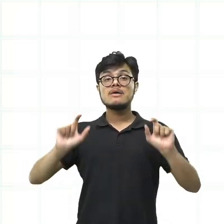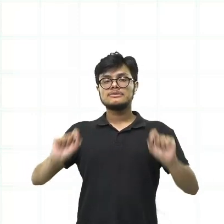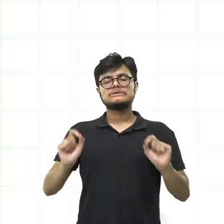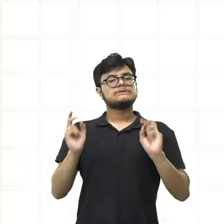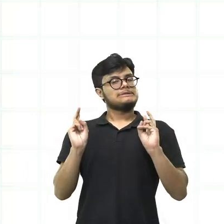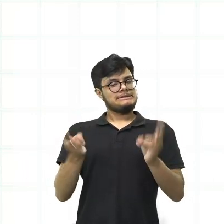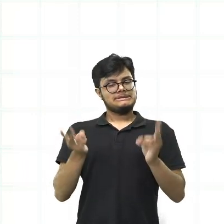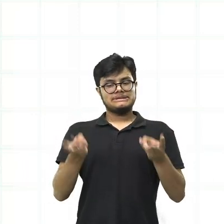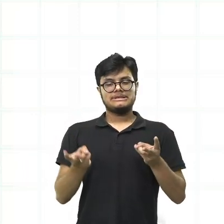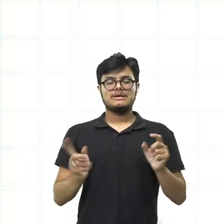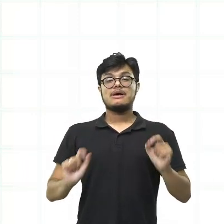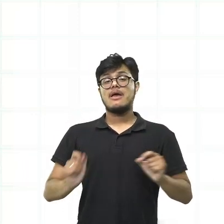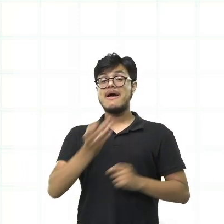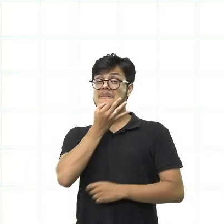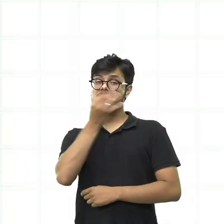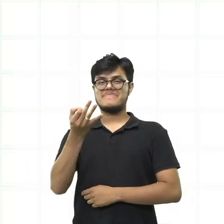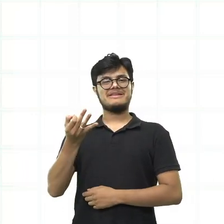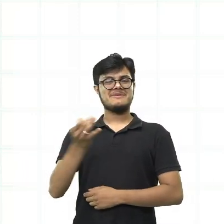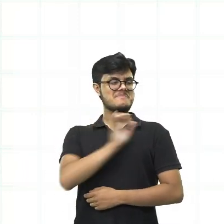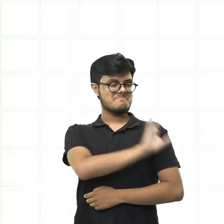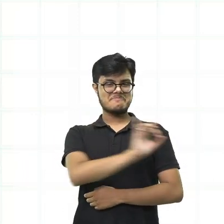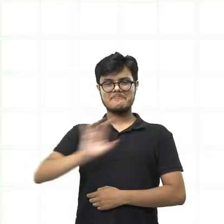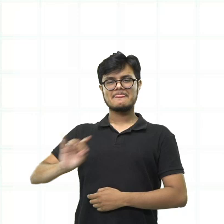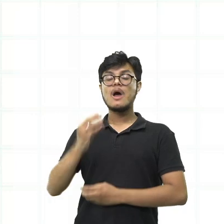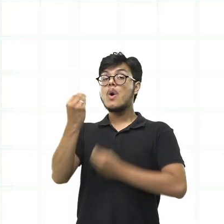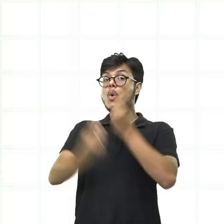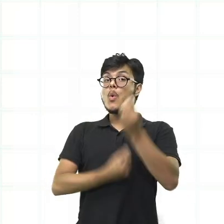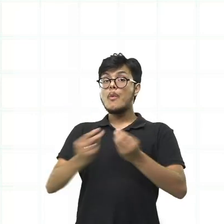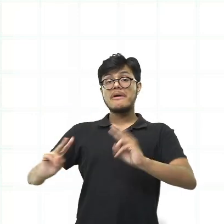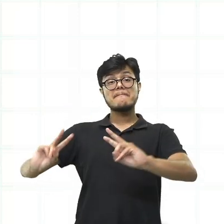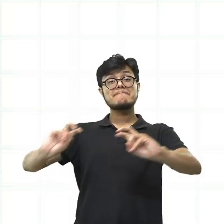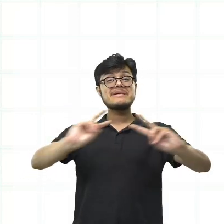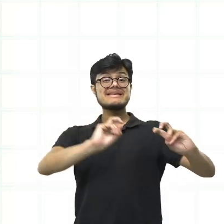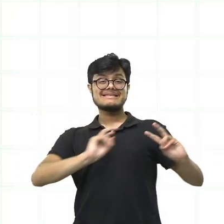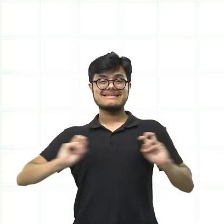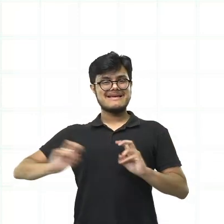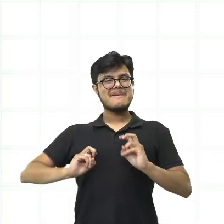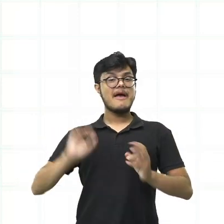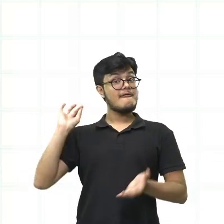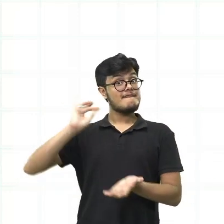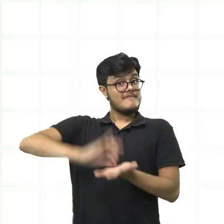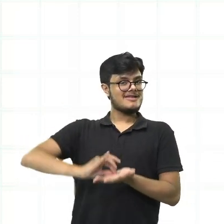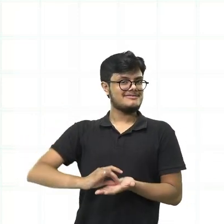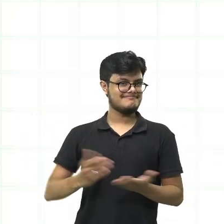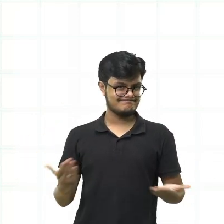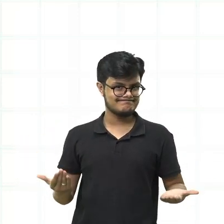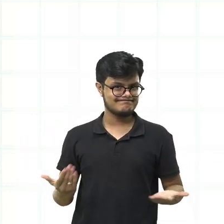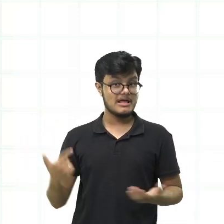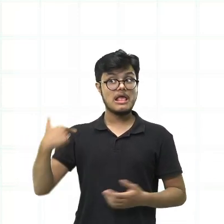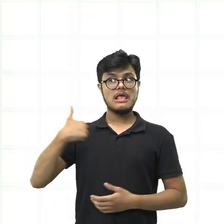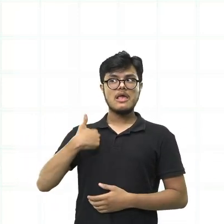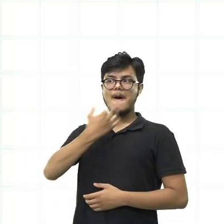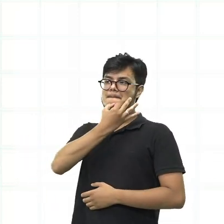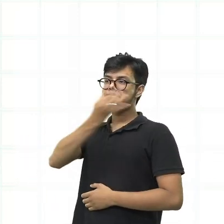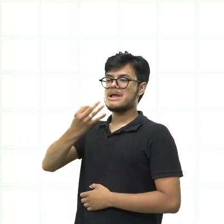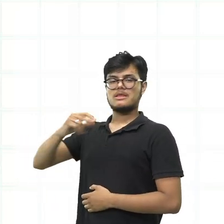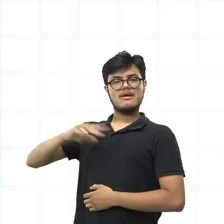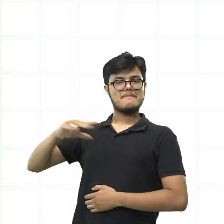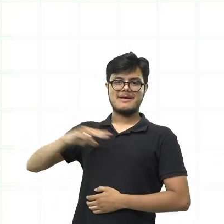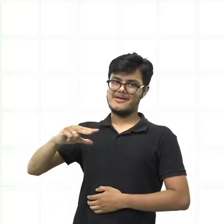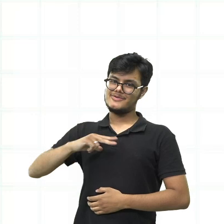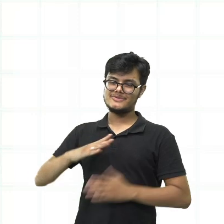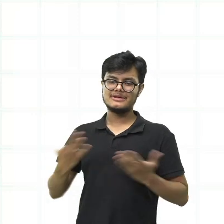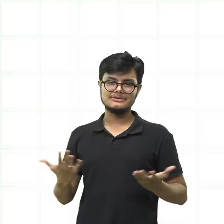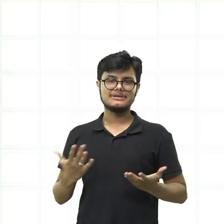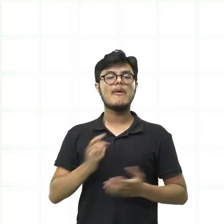lembrando, né, que a opinião é sobre como eu vejo o fato. né? É o meu entendimento pessoal sobre esse fato.